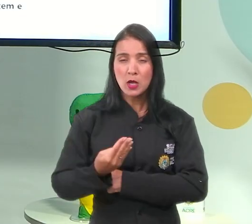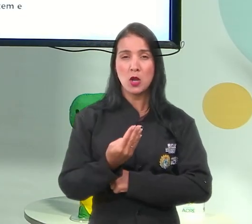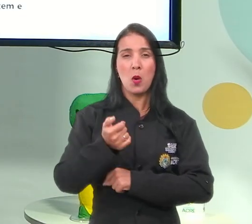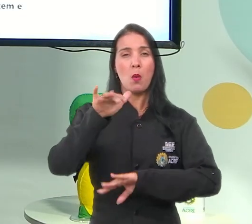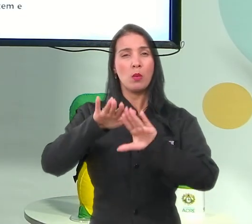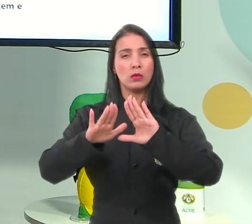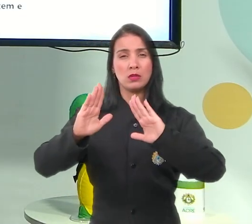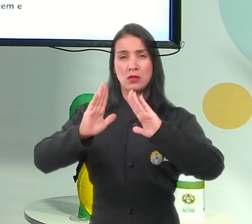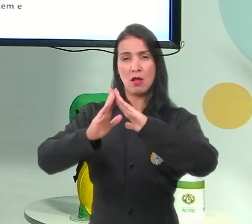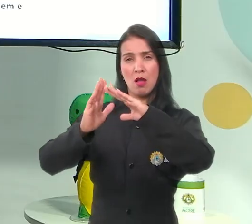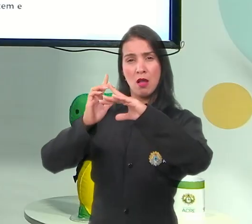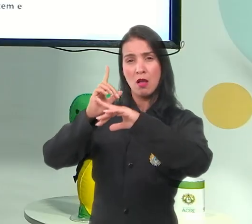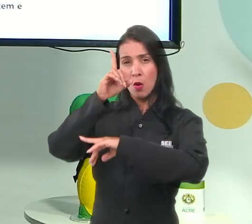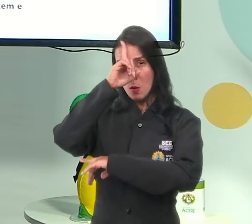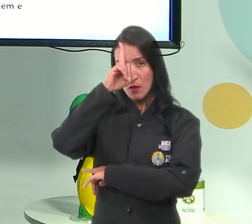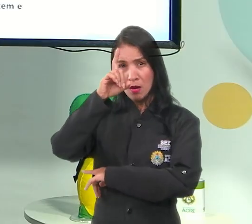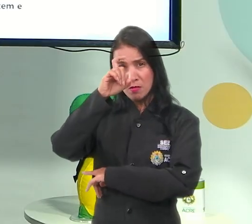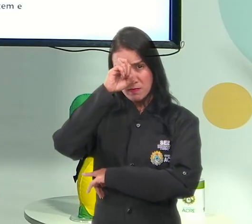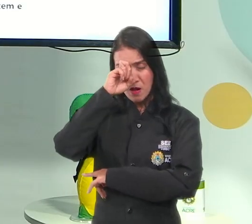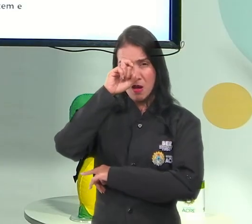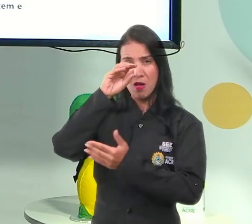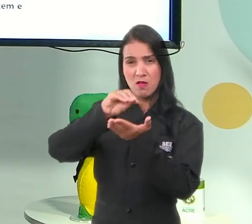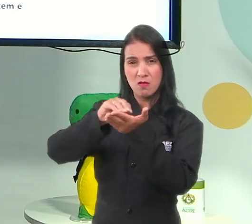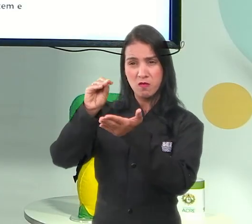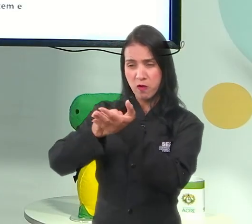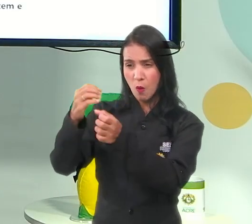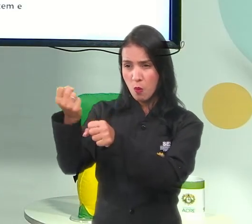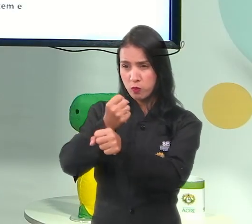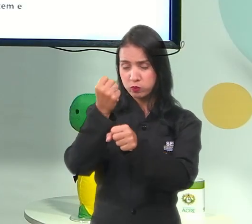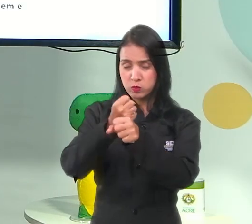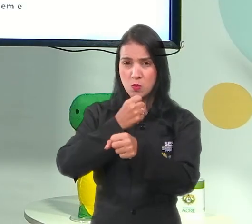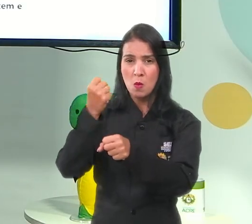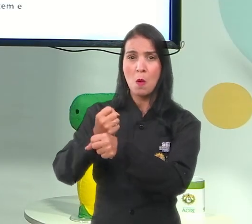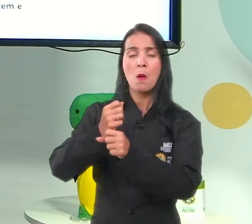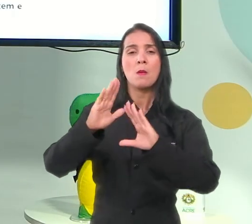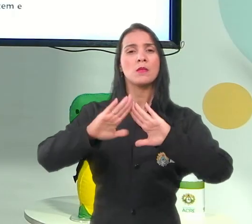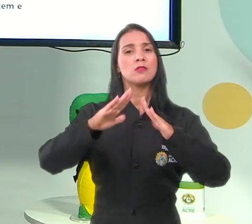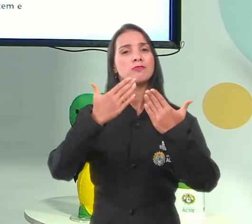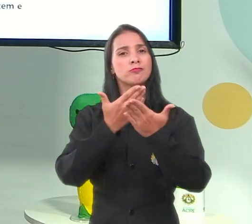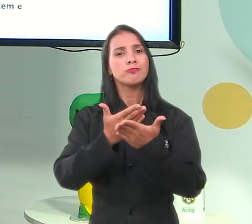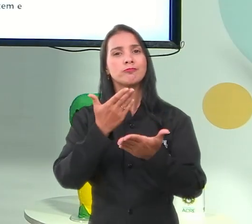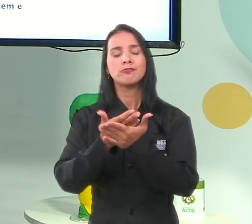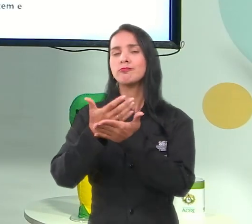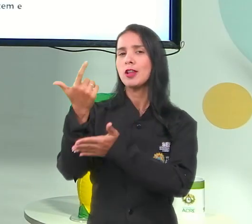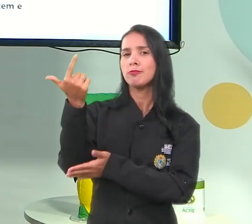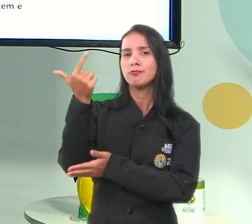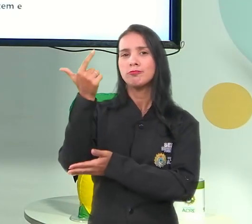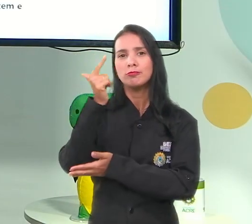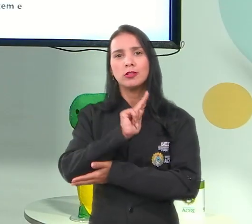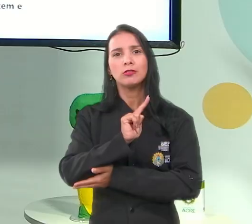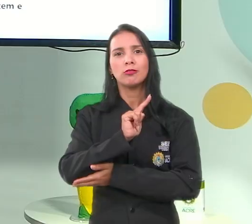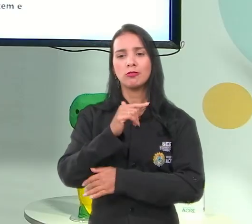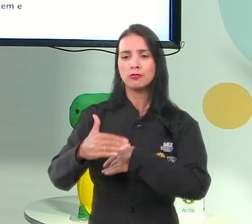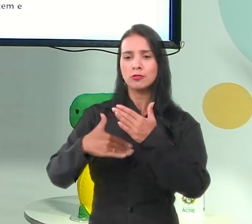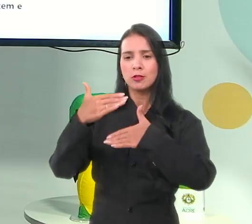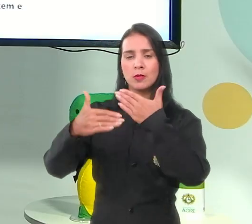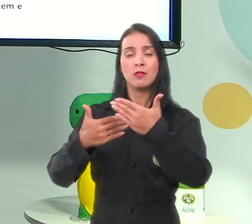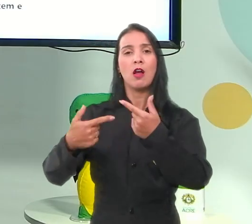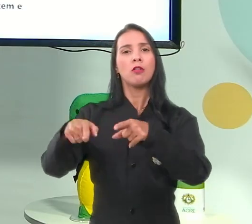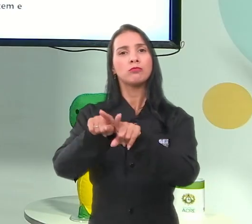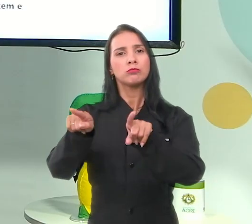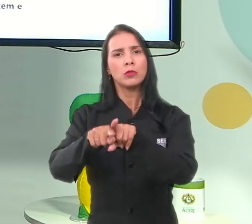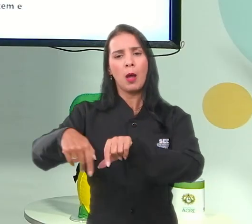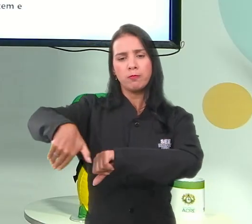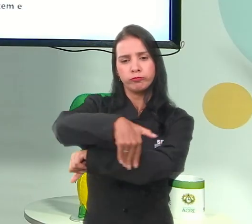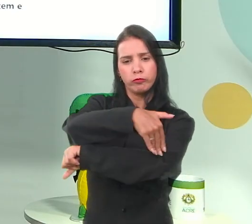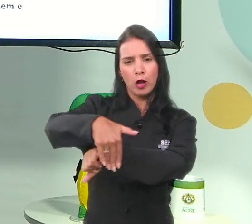ser construído, é a escola que deixou de atender uma determinada comunidade, são ruas asfaltadas que